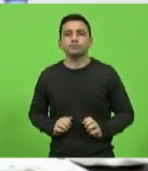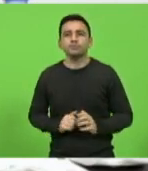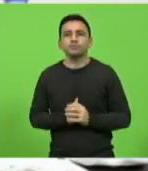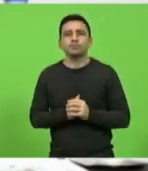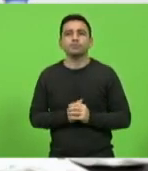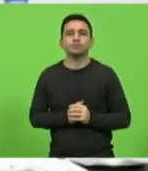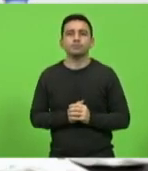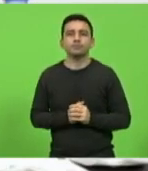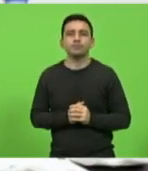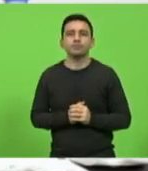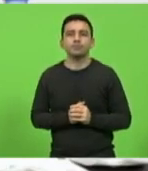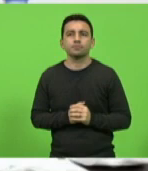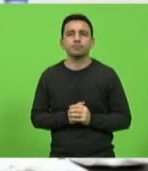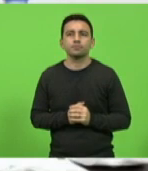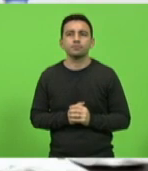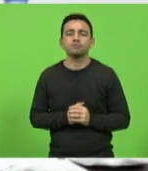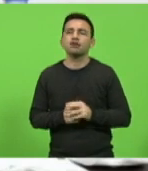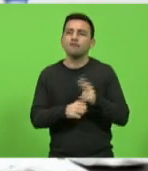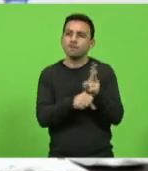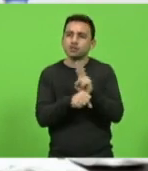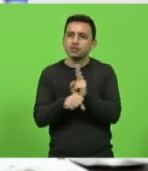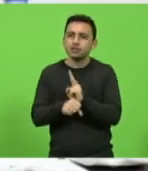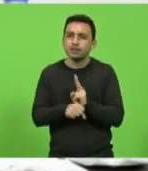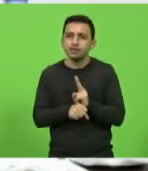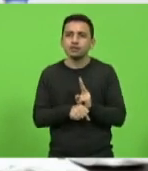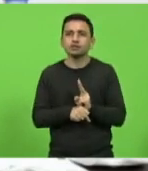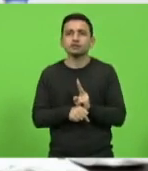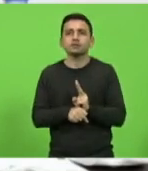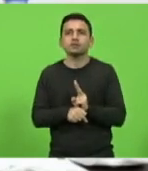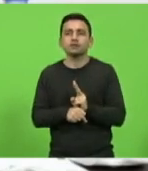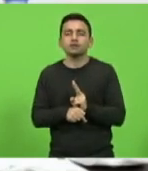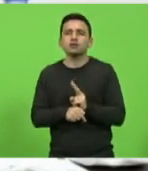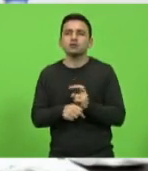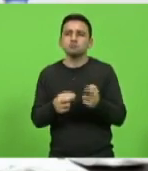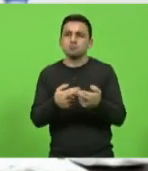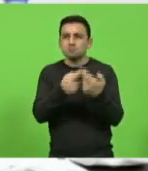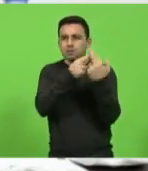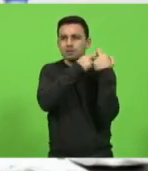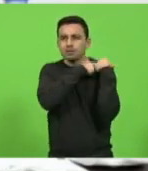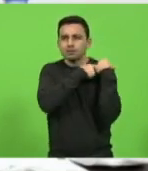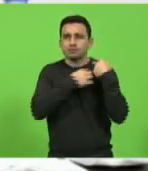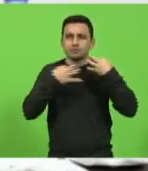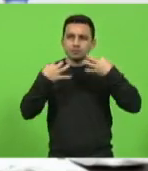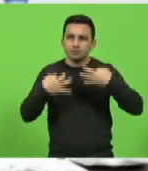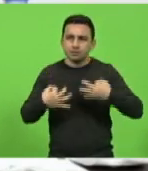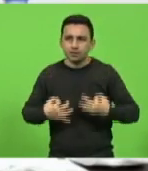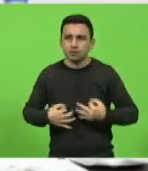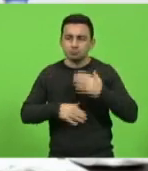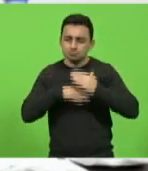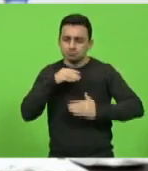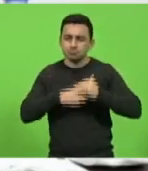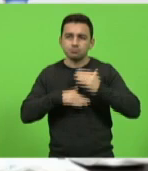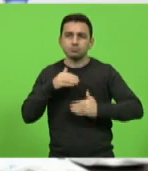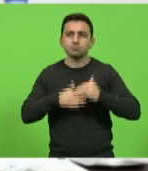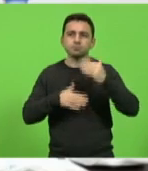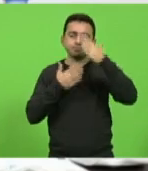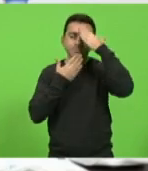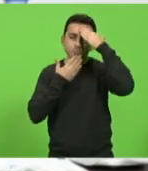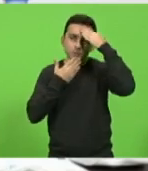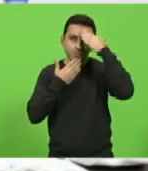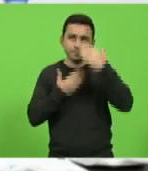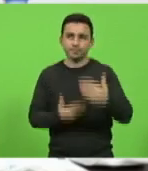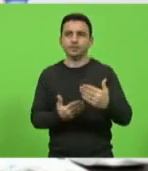com muita vigilância cioso das suas responsabilidades e com muita competência muito obrigado